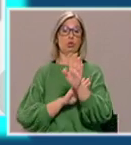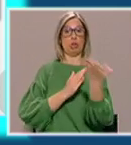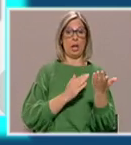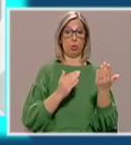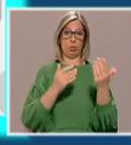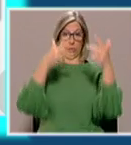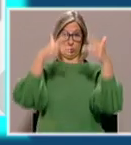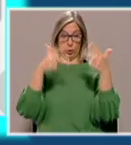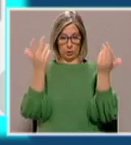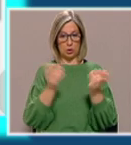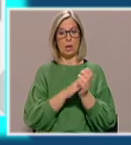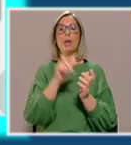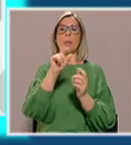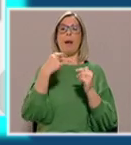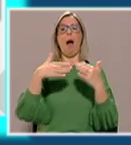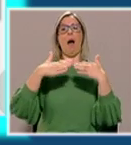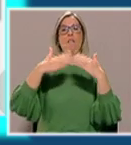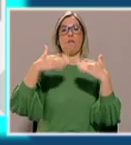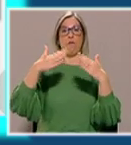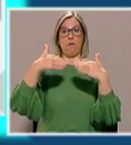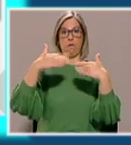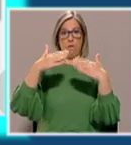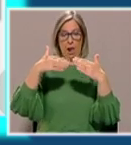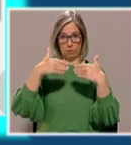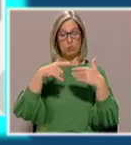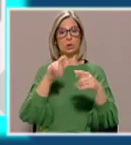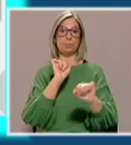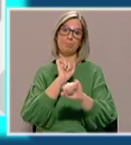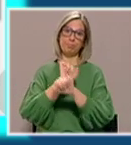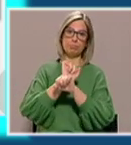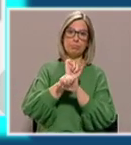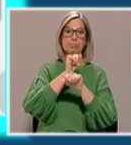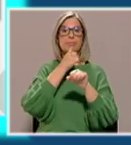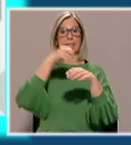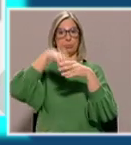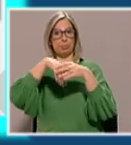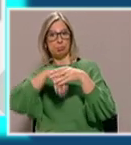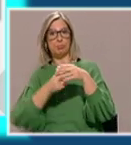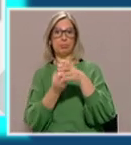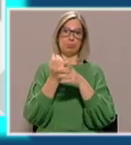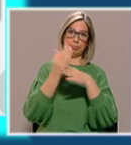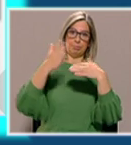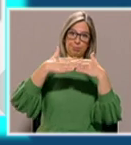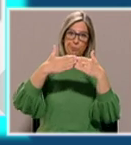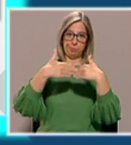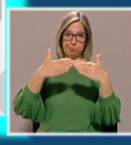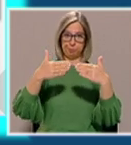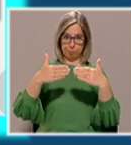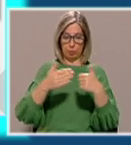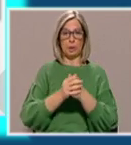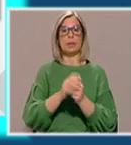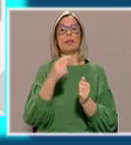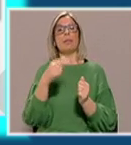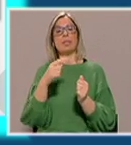aurículas e os ventrículos e entre os ventrículos e a entrada das artérias. Temos as veias pulmonares ali, duas que vêm do